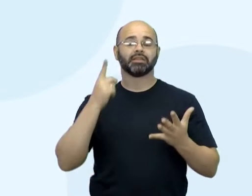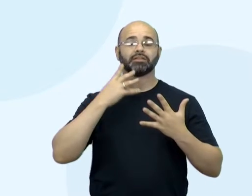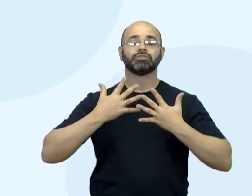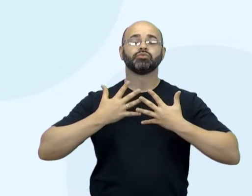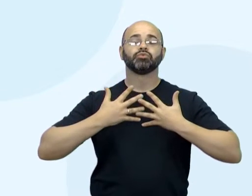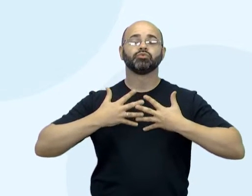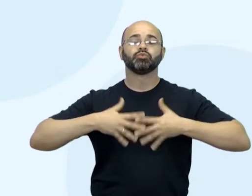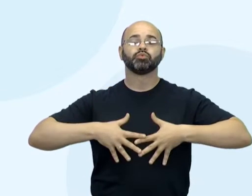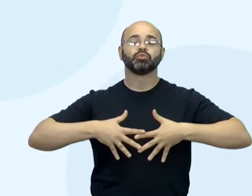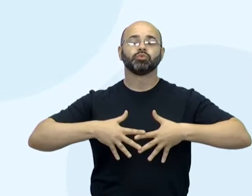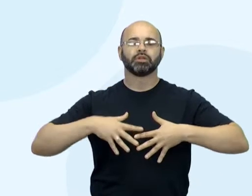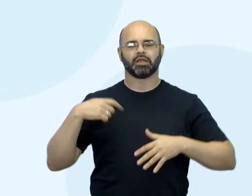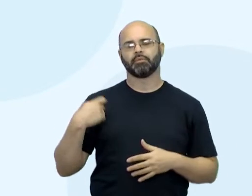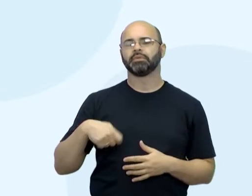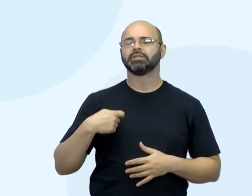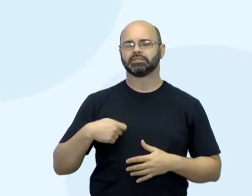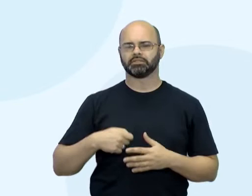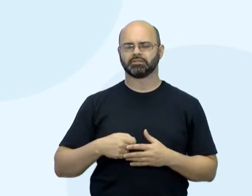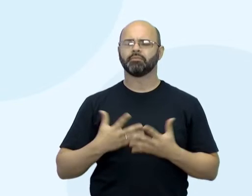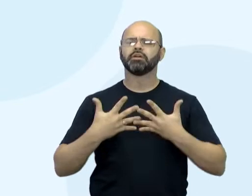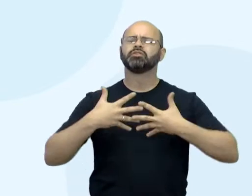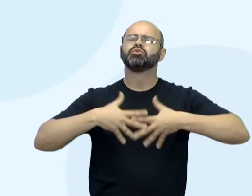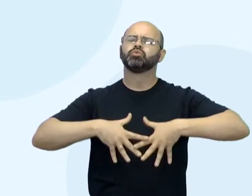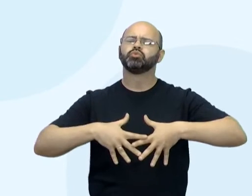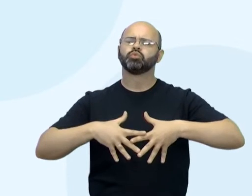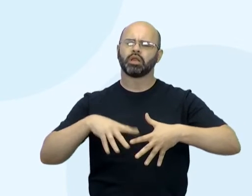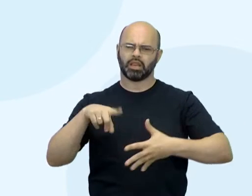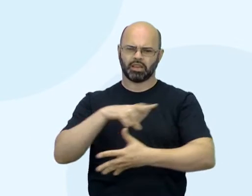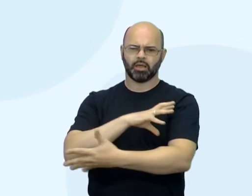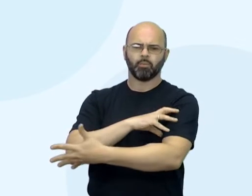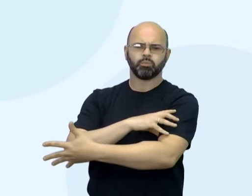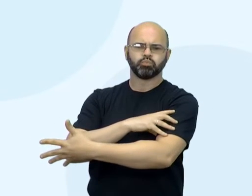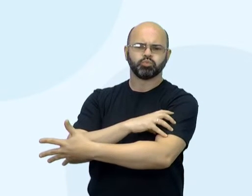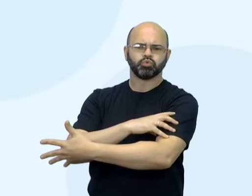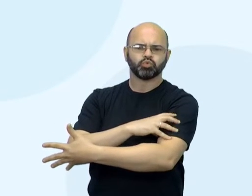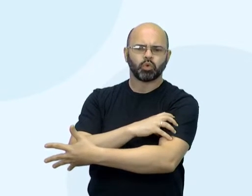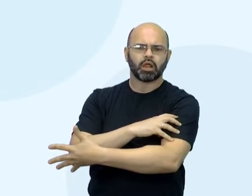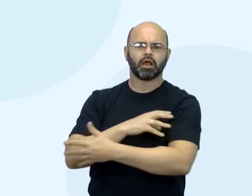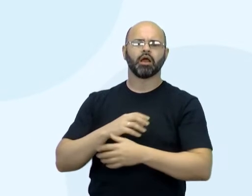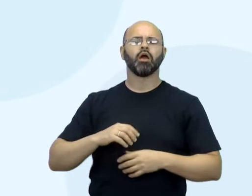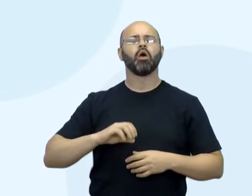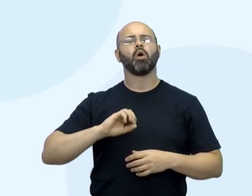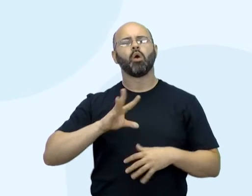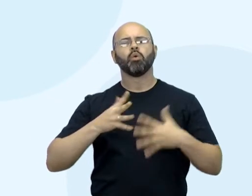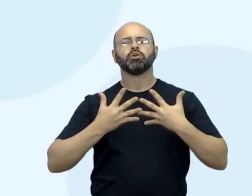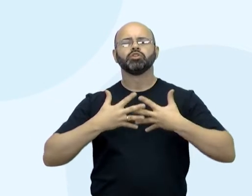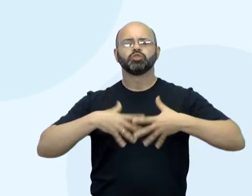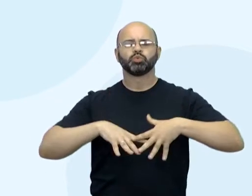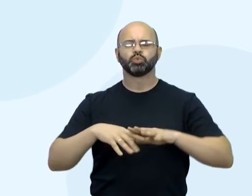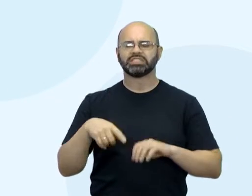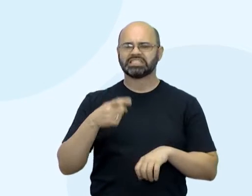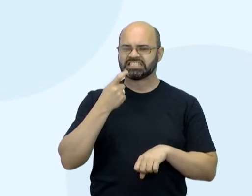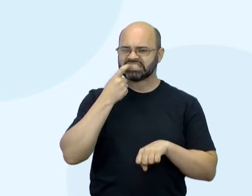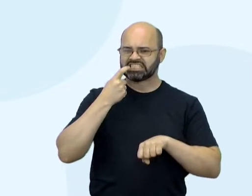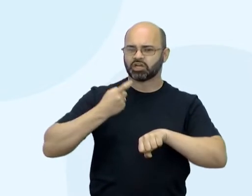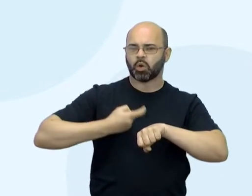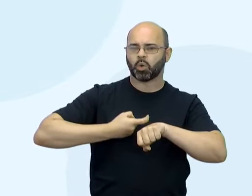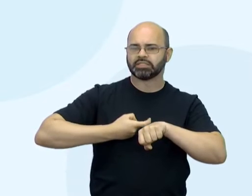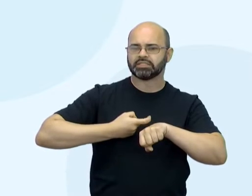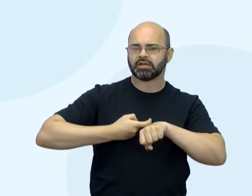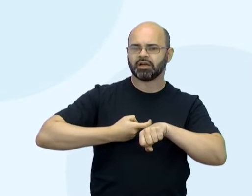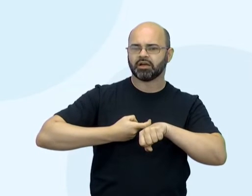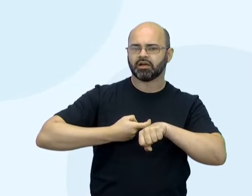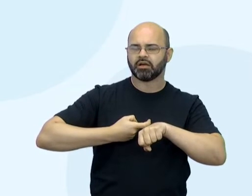estrutura. Será que é a estrutura muscular ou a estrutura óssea? As duas, né?